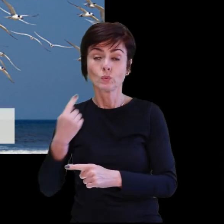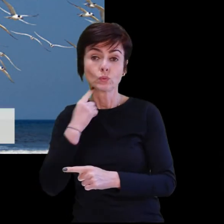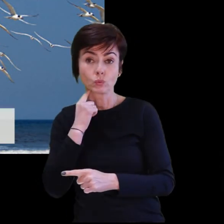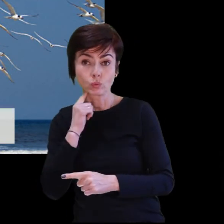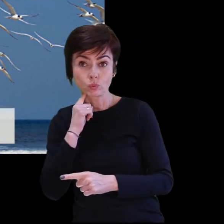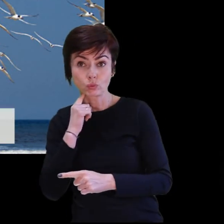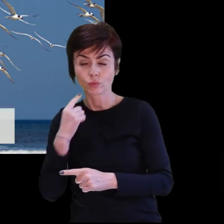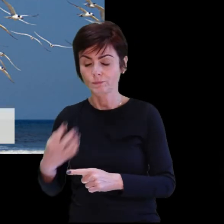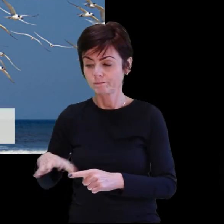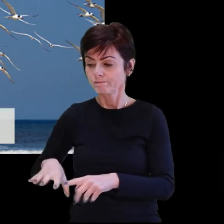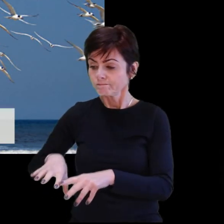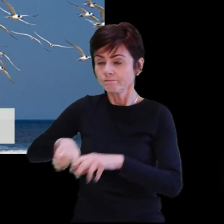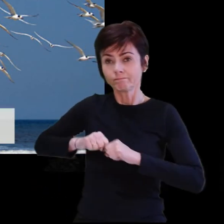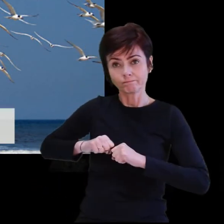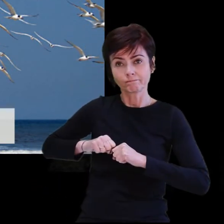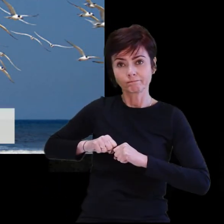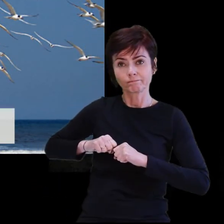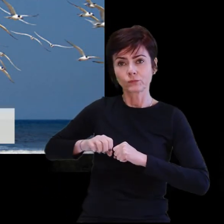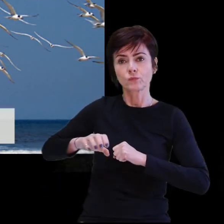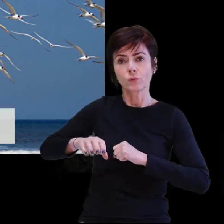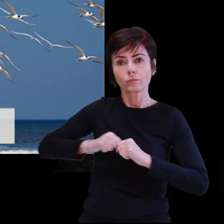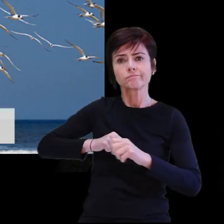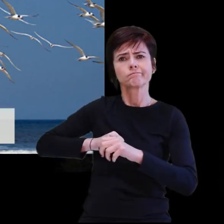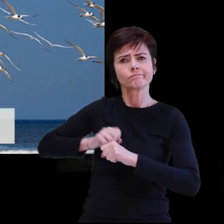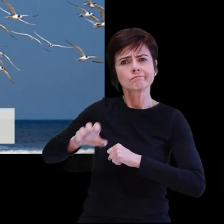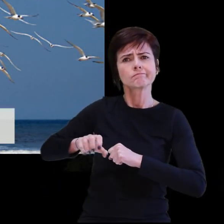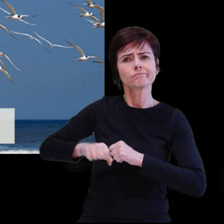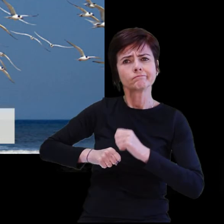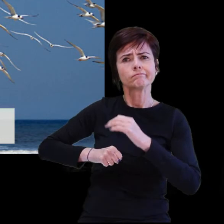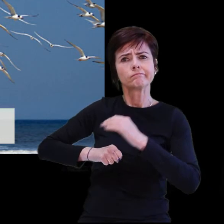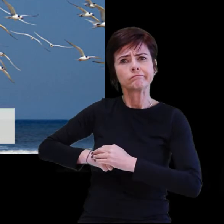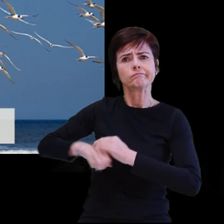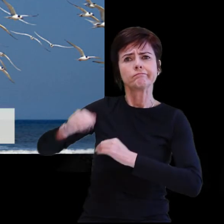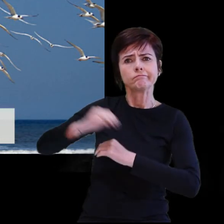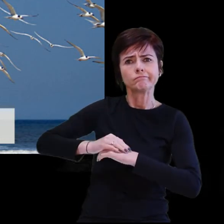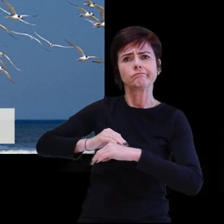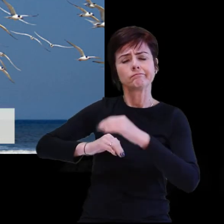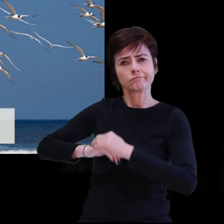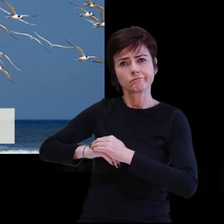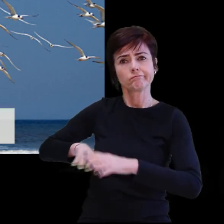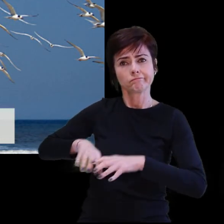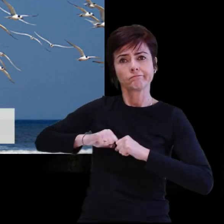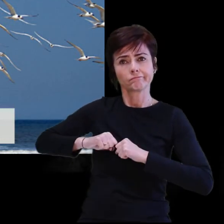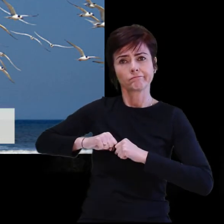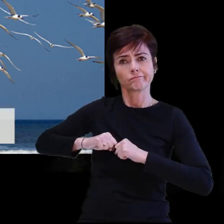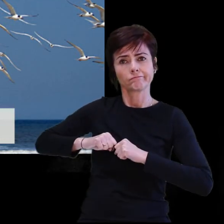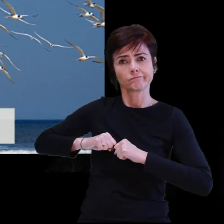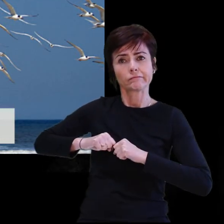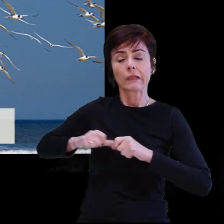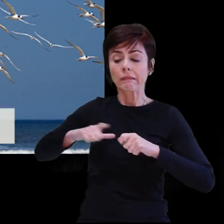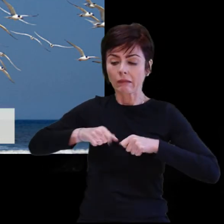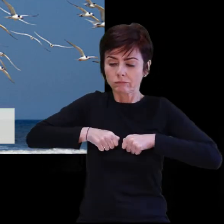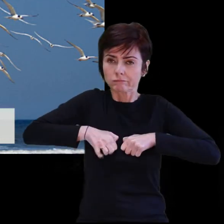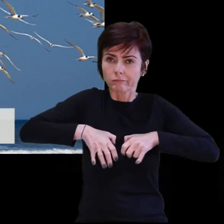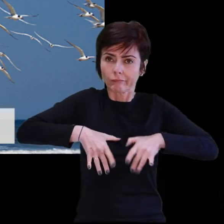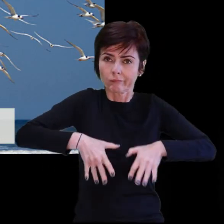entrada de poluentes é maior do que a saída desses poluentes. Então, uma vez que a gente absorve uma substância dessa, ela